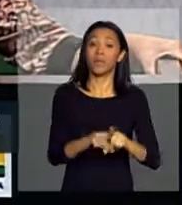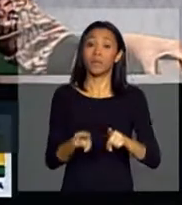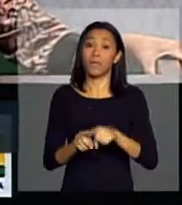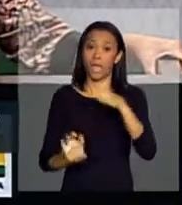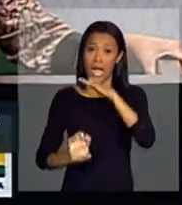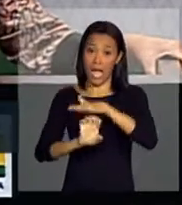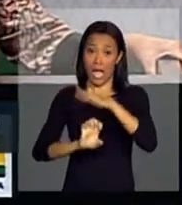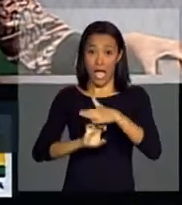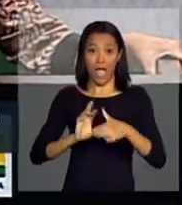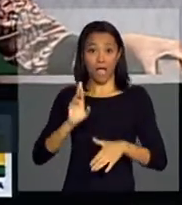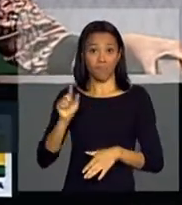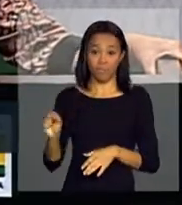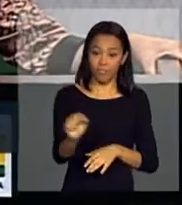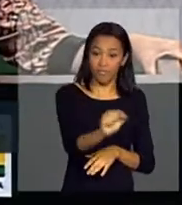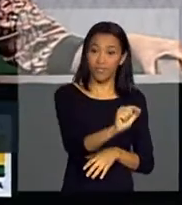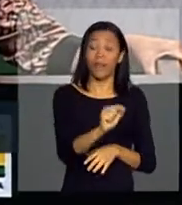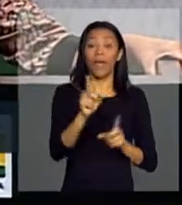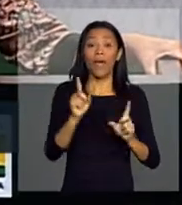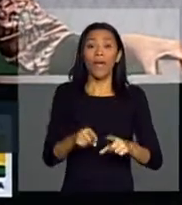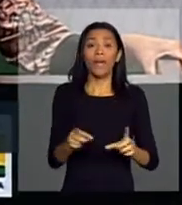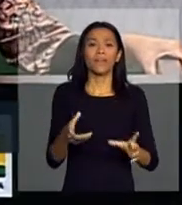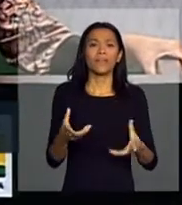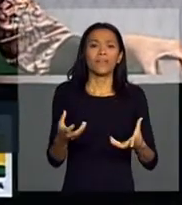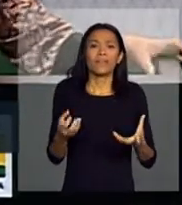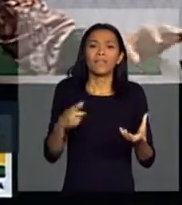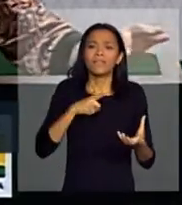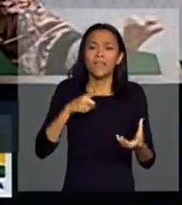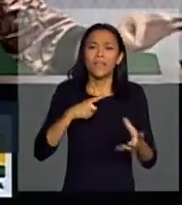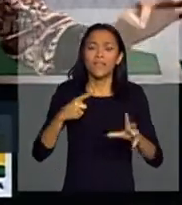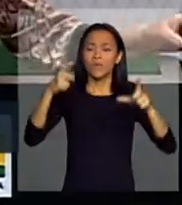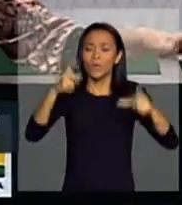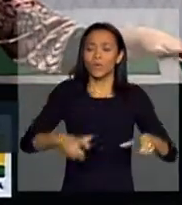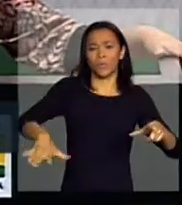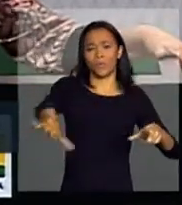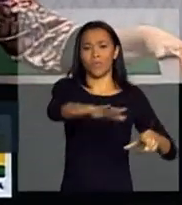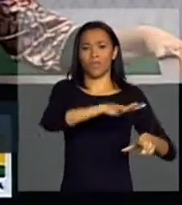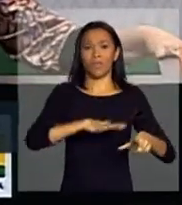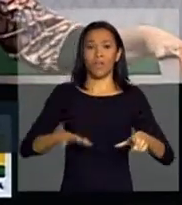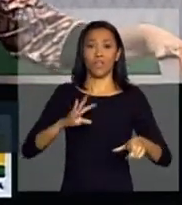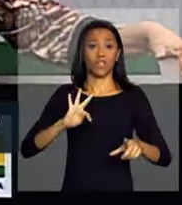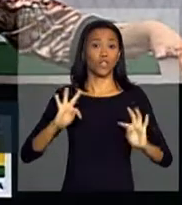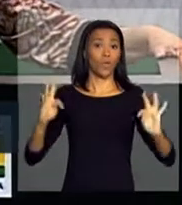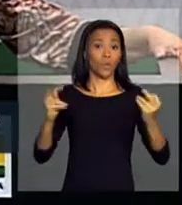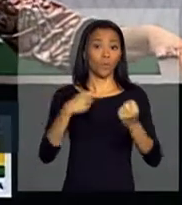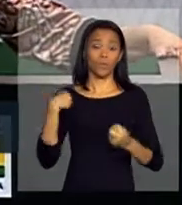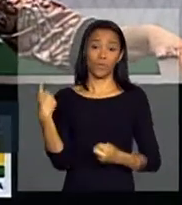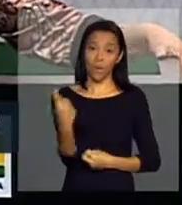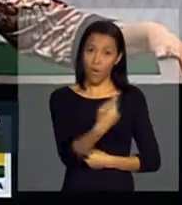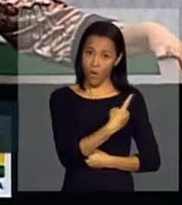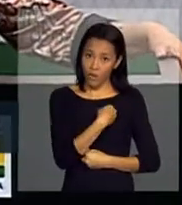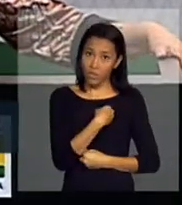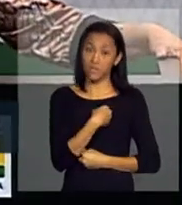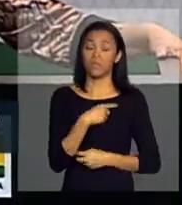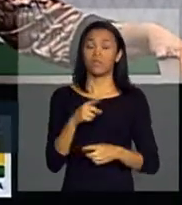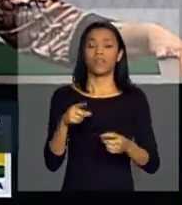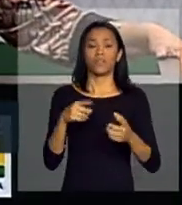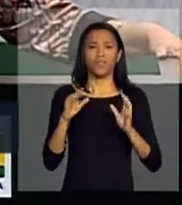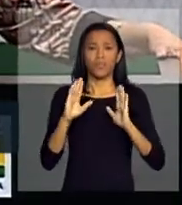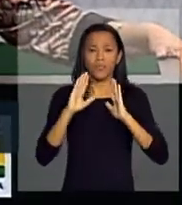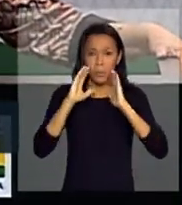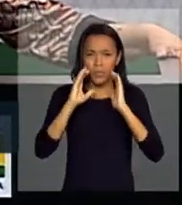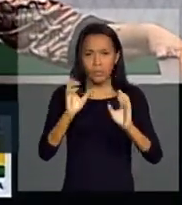é criar um ambiente em que todos nós valorizemos social